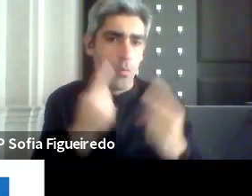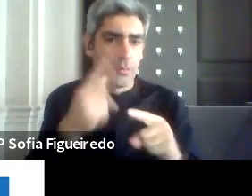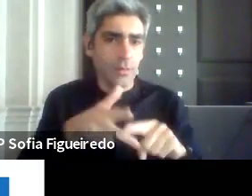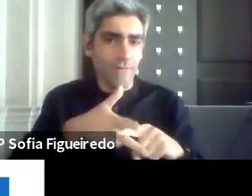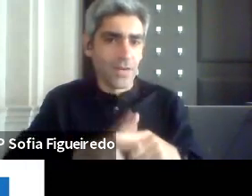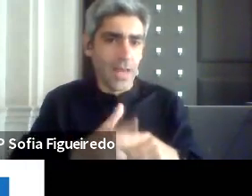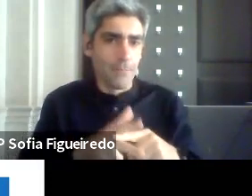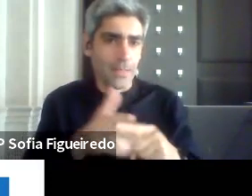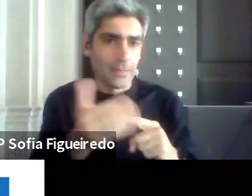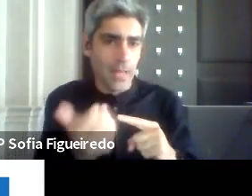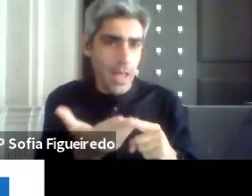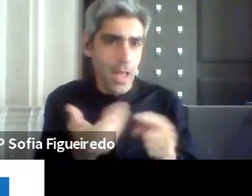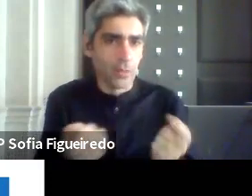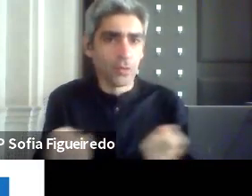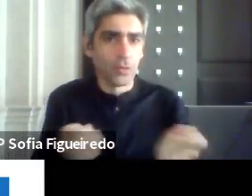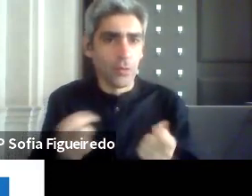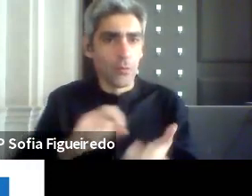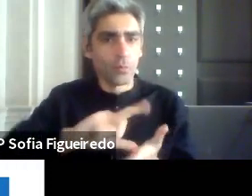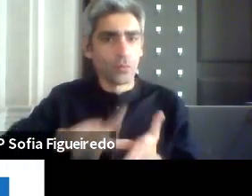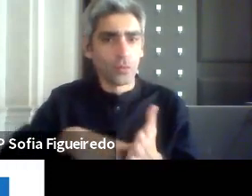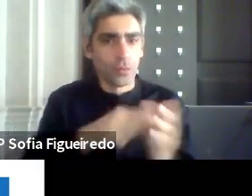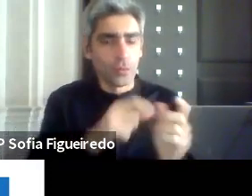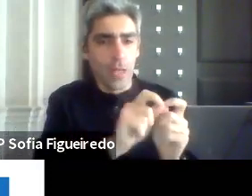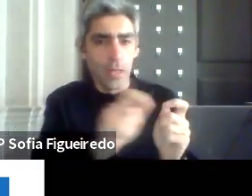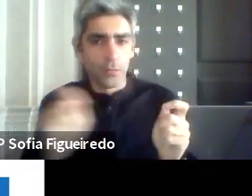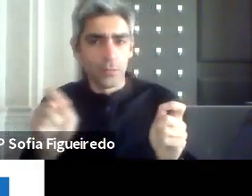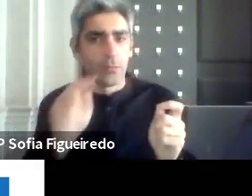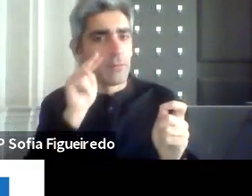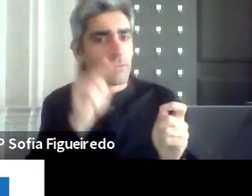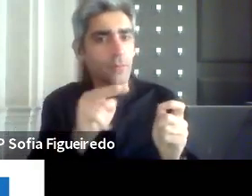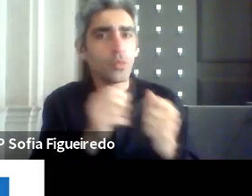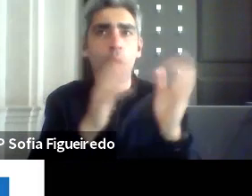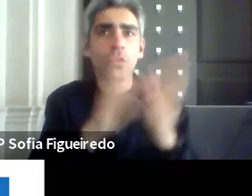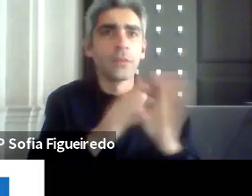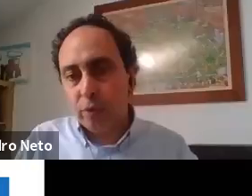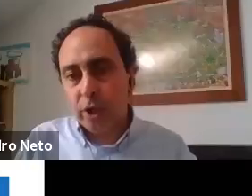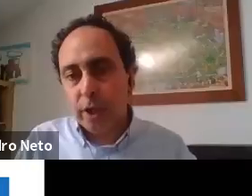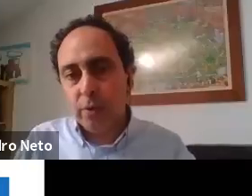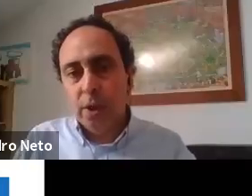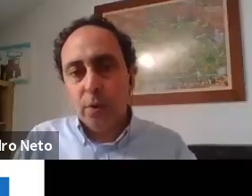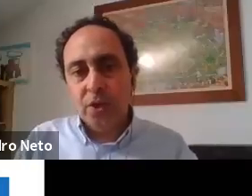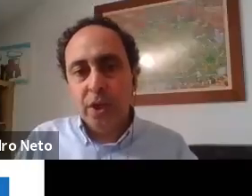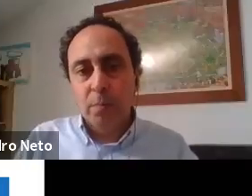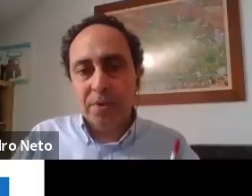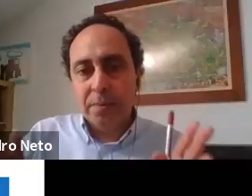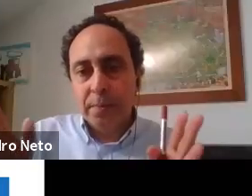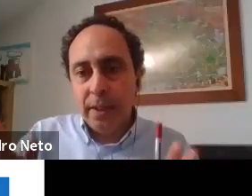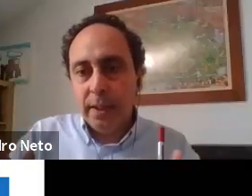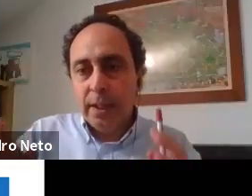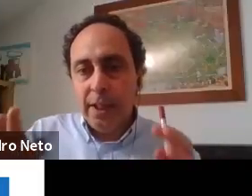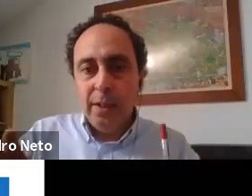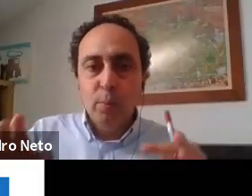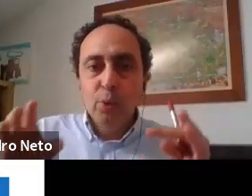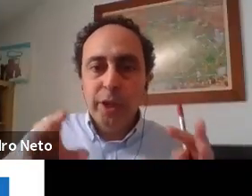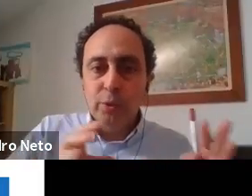ferramentas de gestão de projetos que ajudam às equipas todas que estão dentro daquele projeto consigam